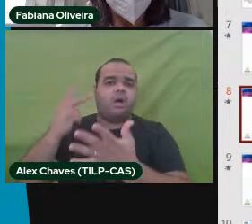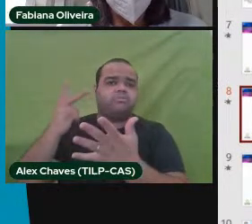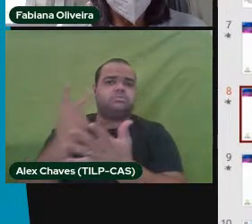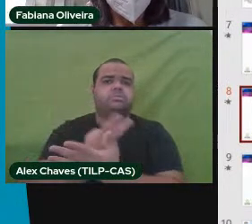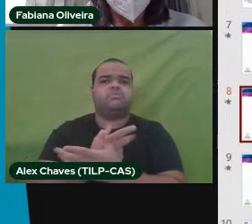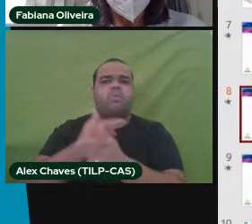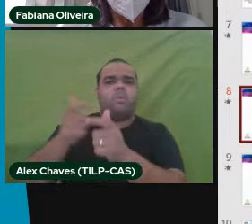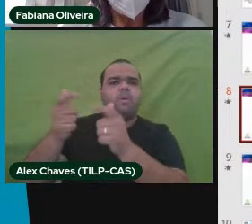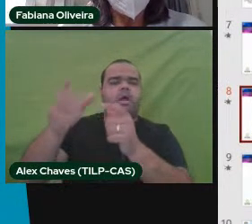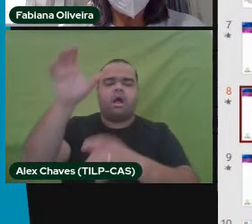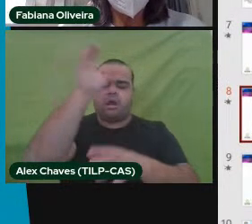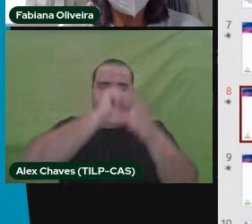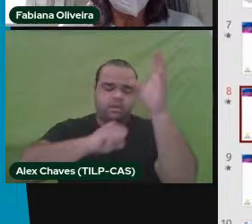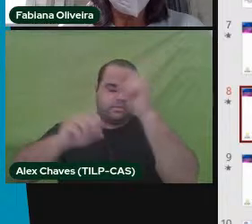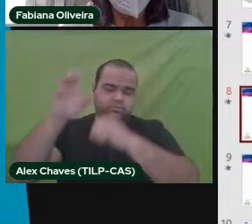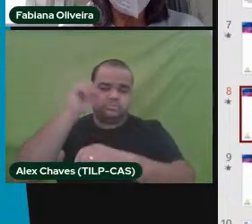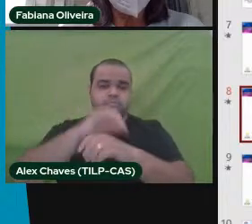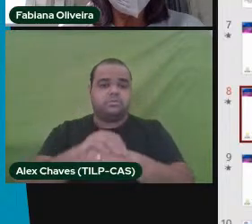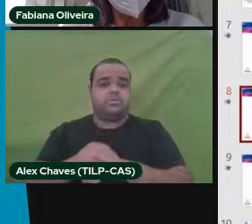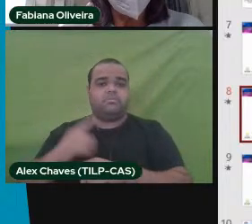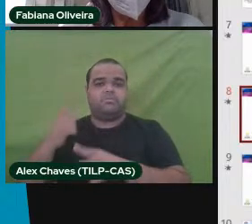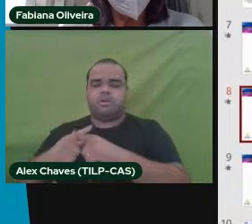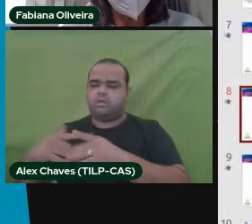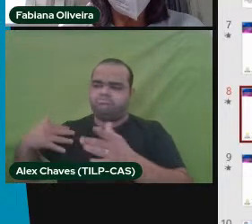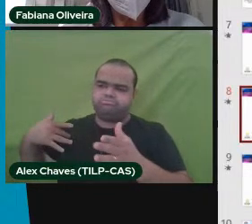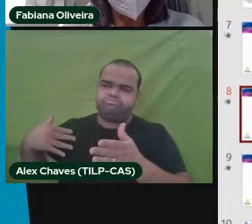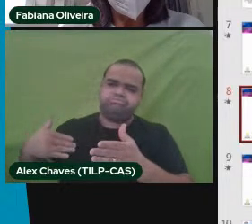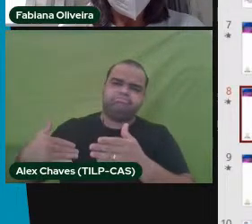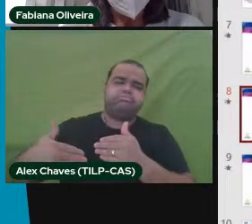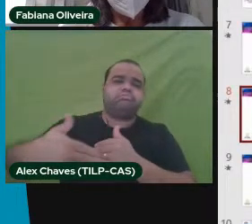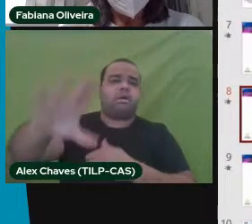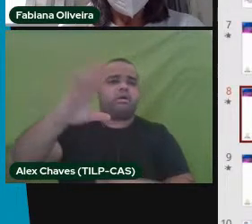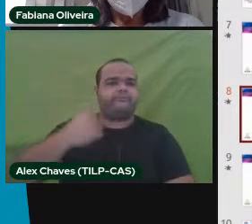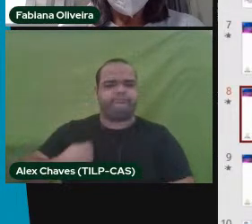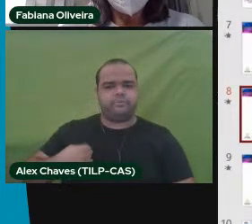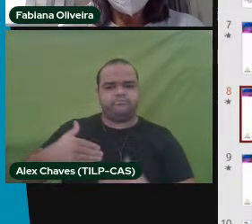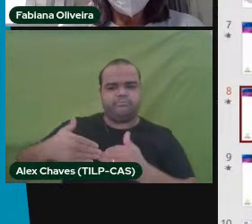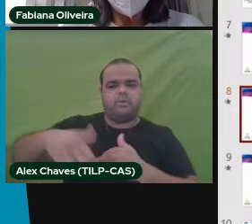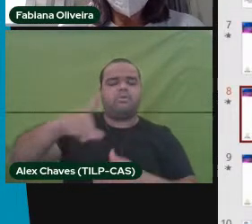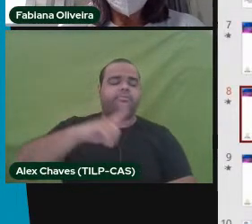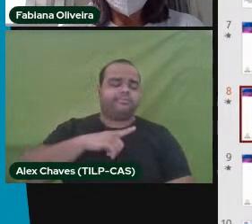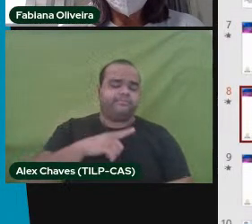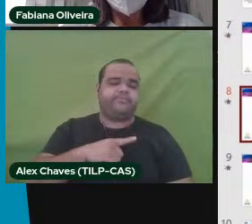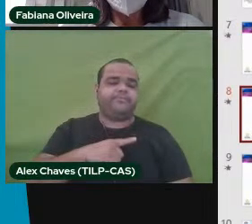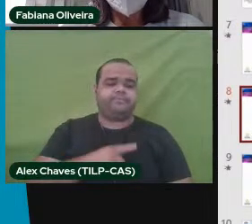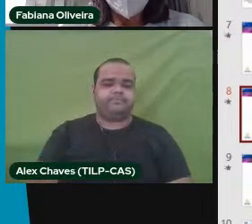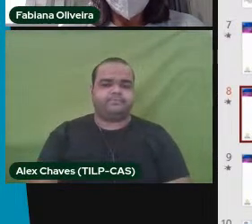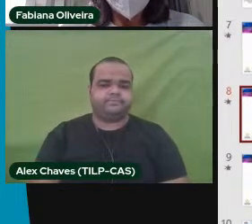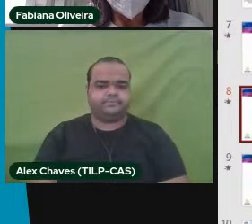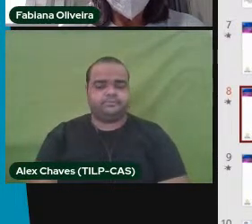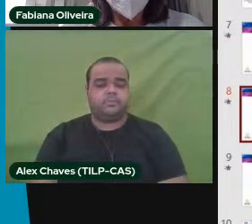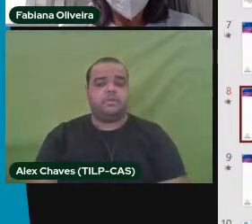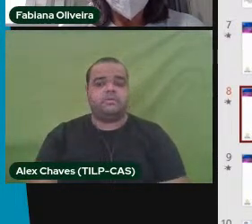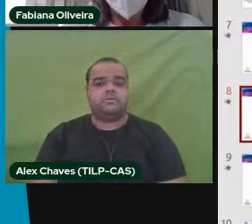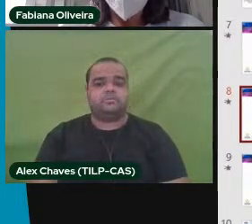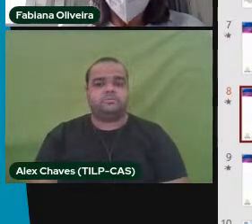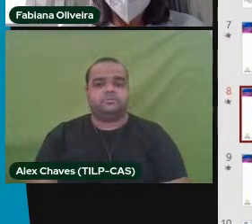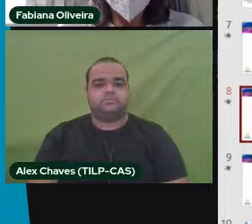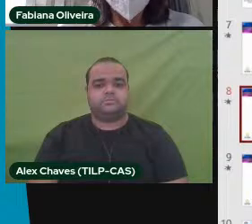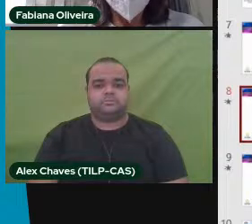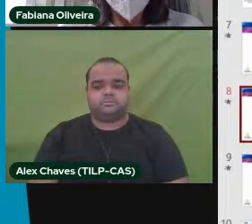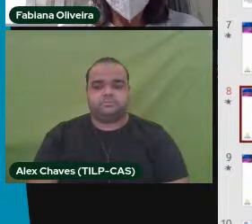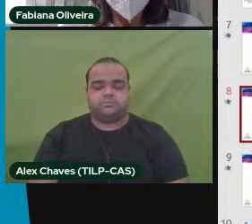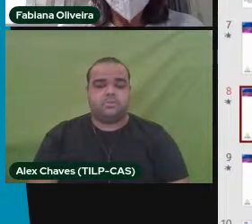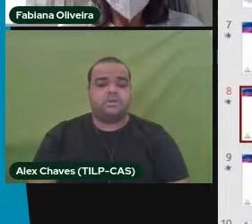aprender, oferecidas ao longo da vida. E que acreditava-se, e